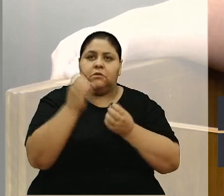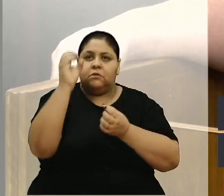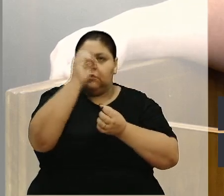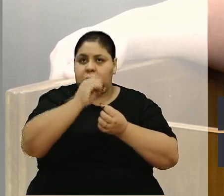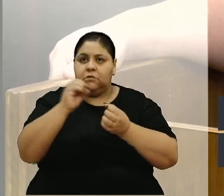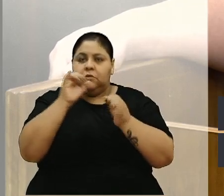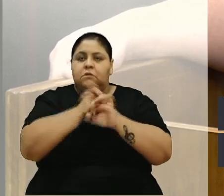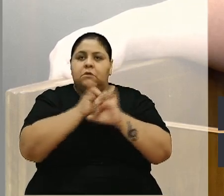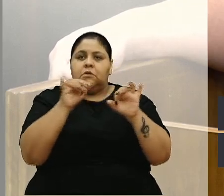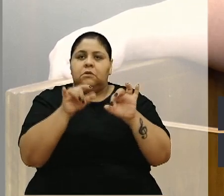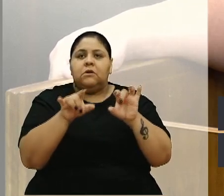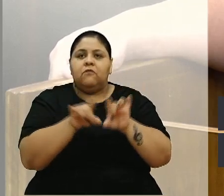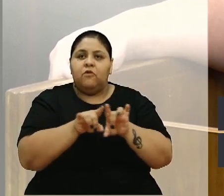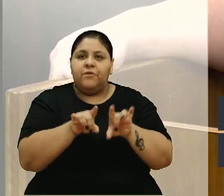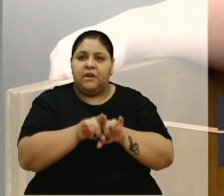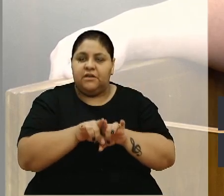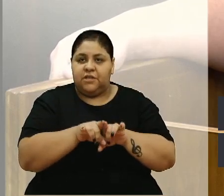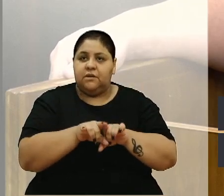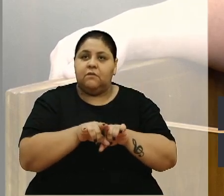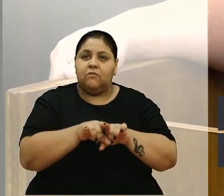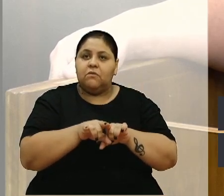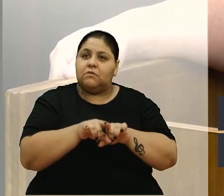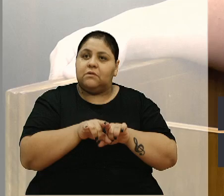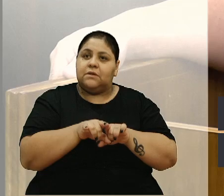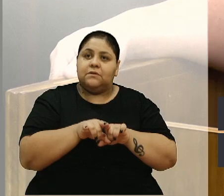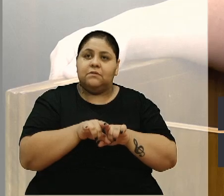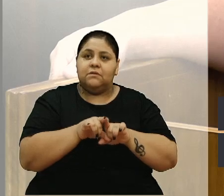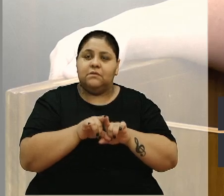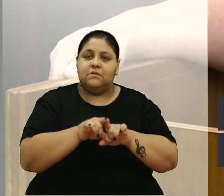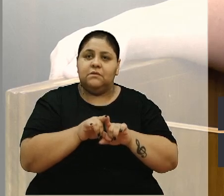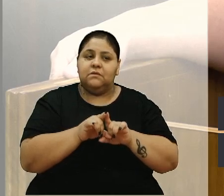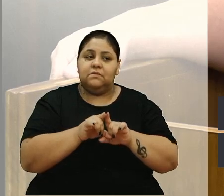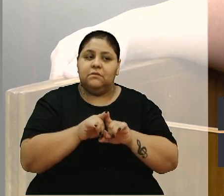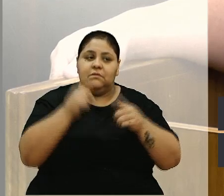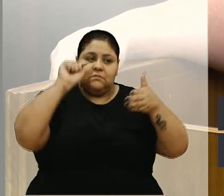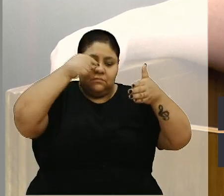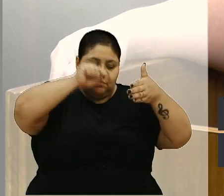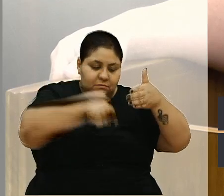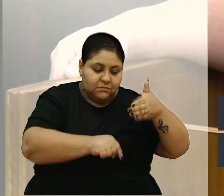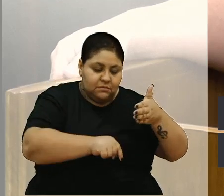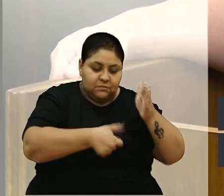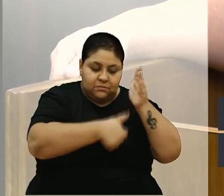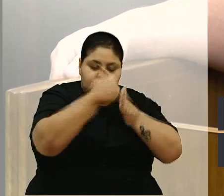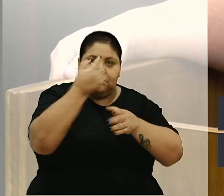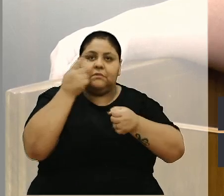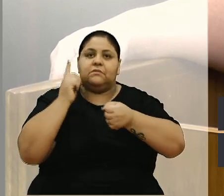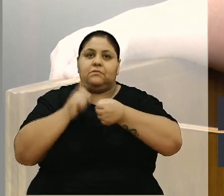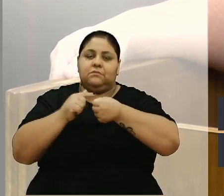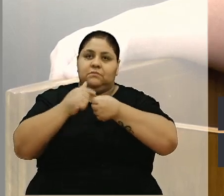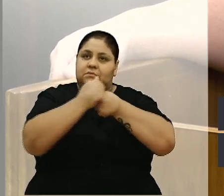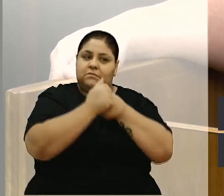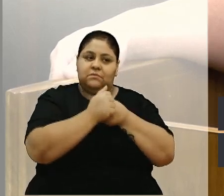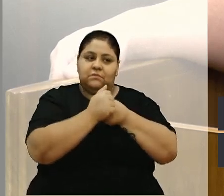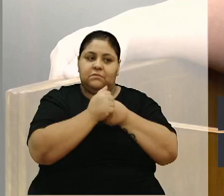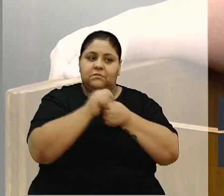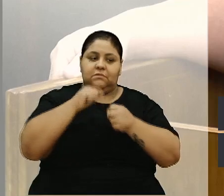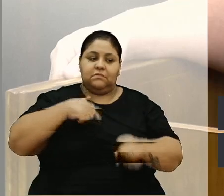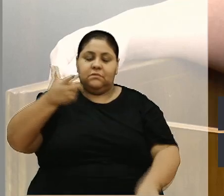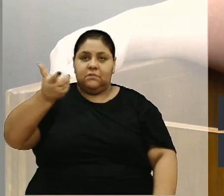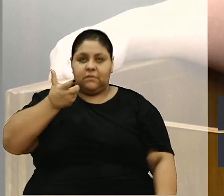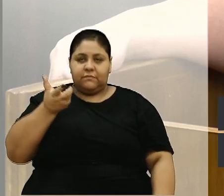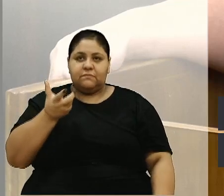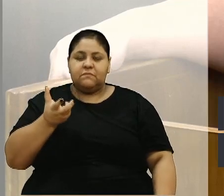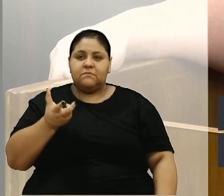notícias, onde todos os gabinetes aqui trabalham intensamente, né, para a melhoria da nossa cidade. Eu quero